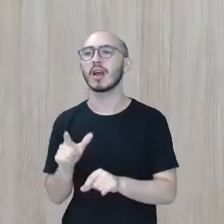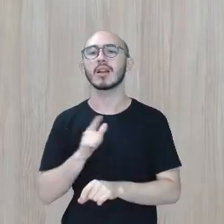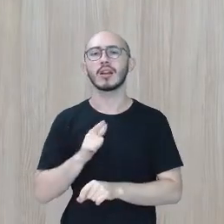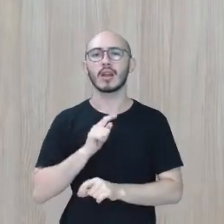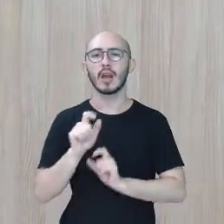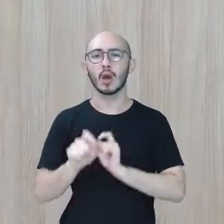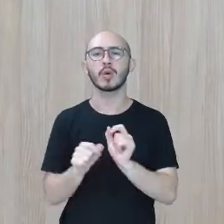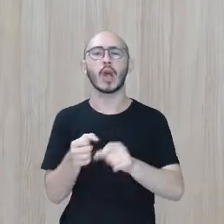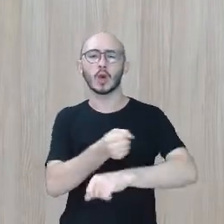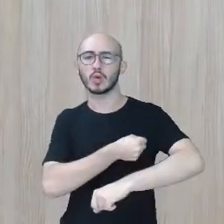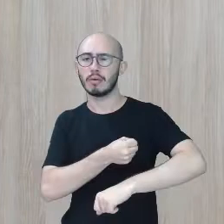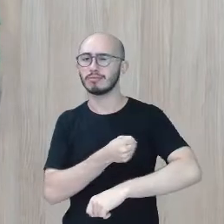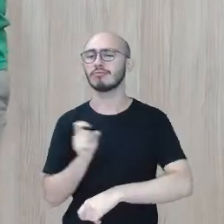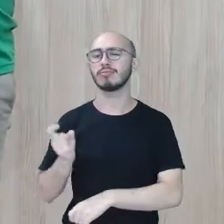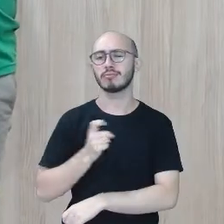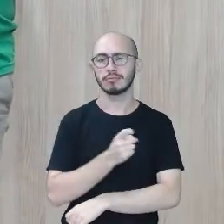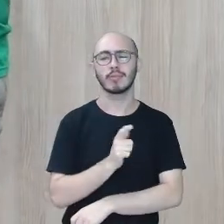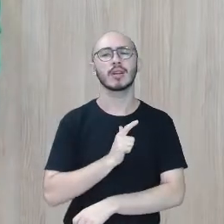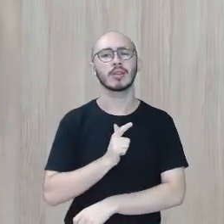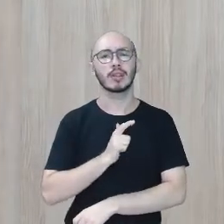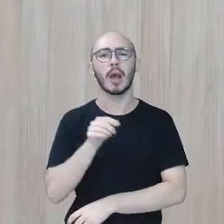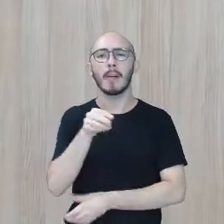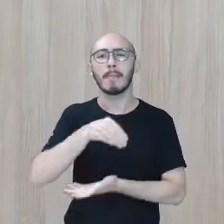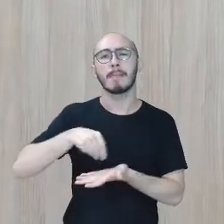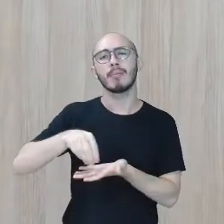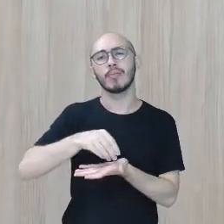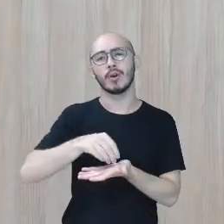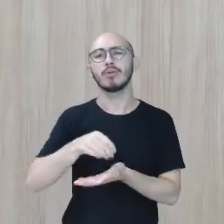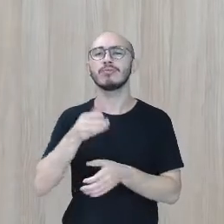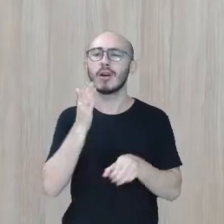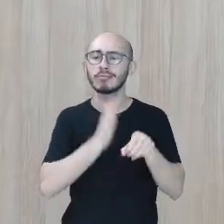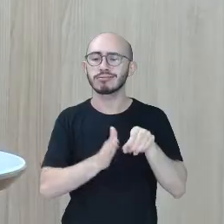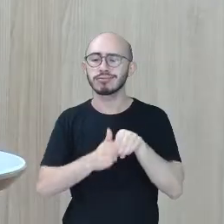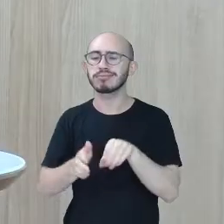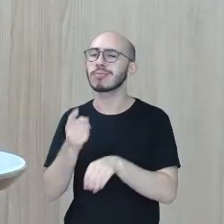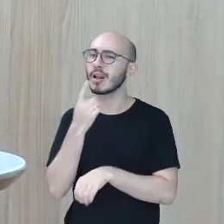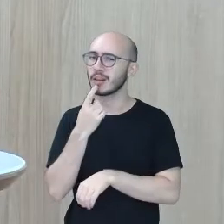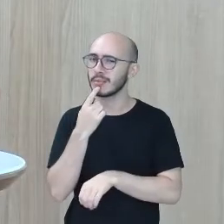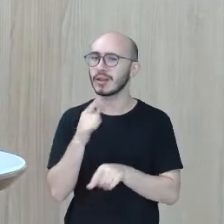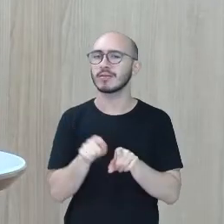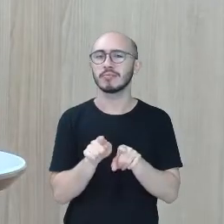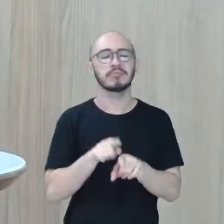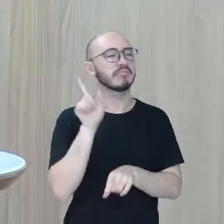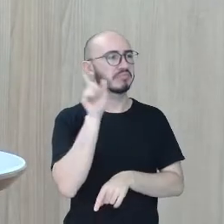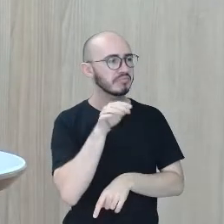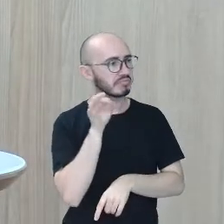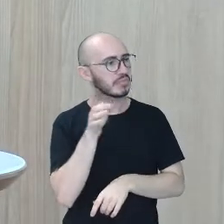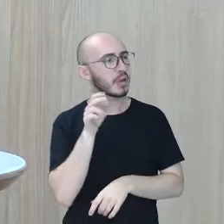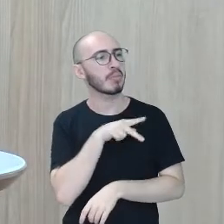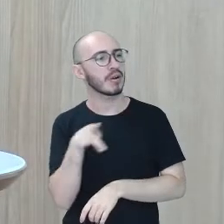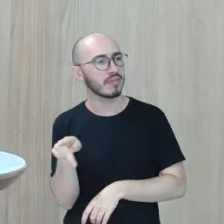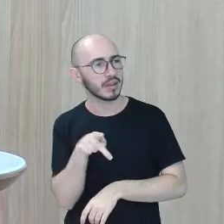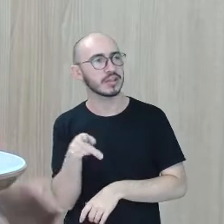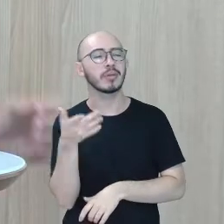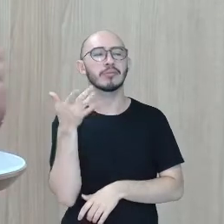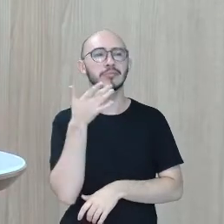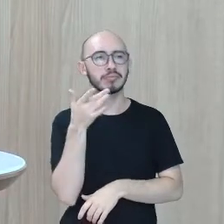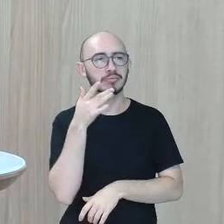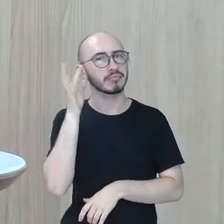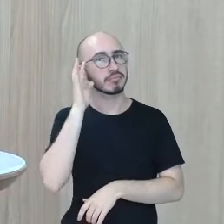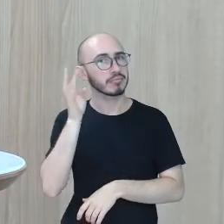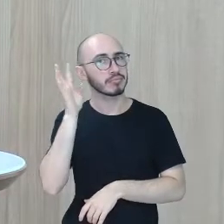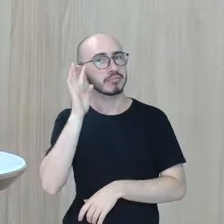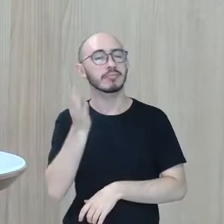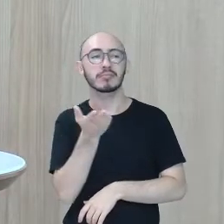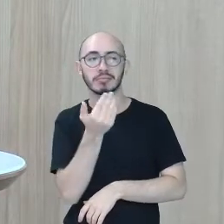de camarão ao molho de tomate, fica uma delícia, né? O professor está inspirado aí na comilança, né? Mas é o